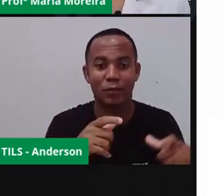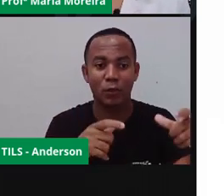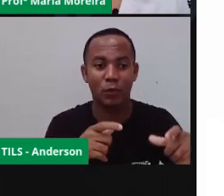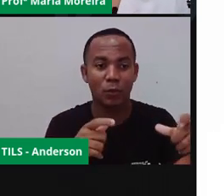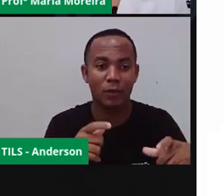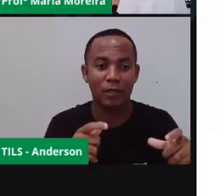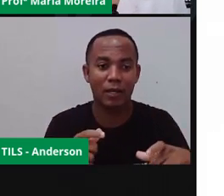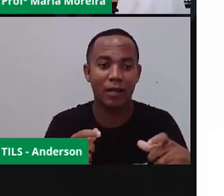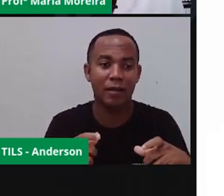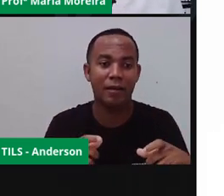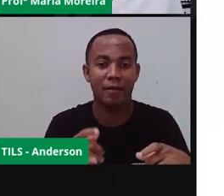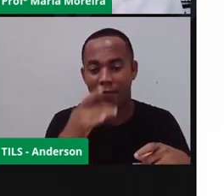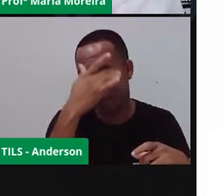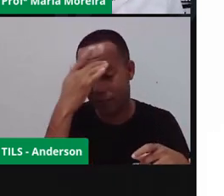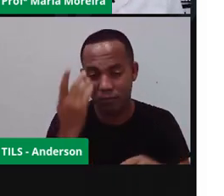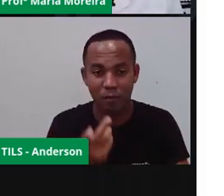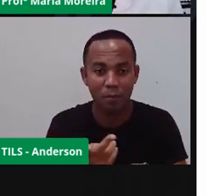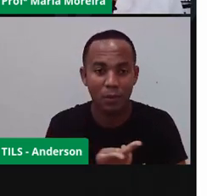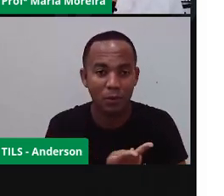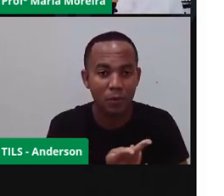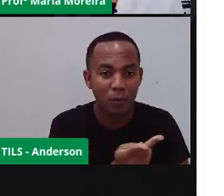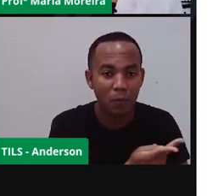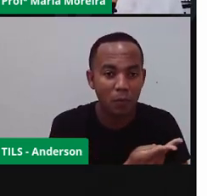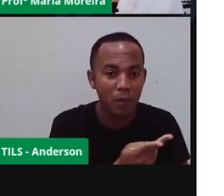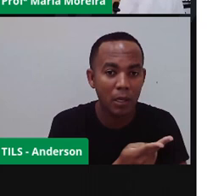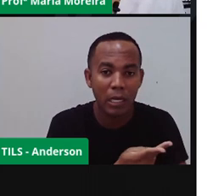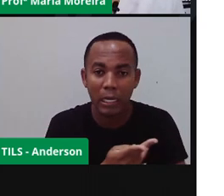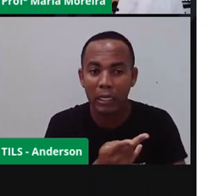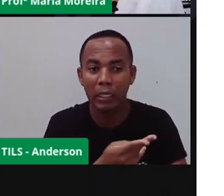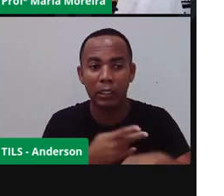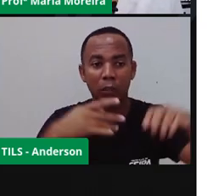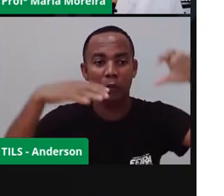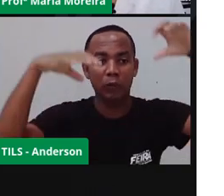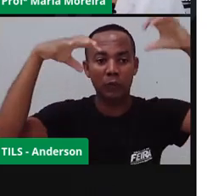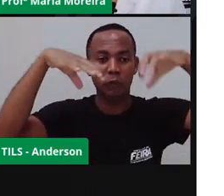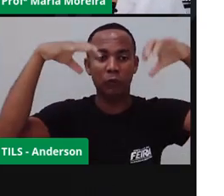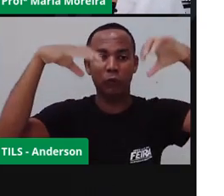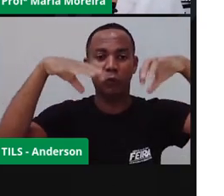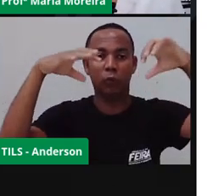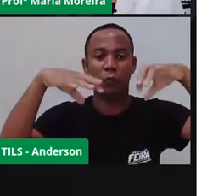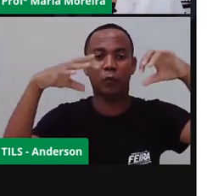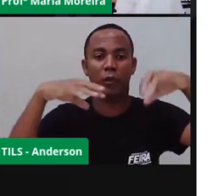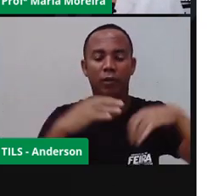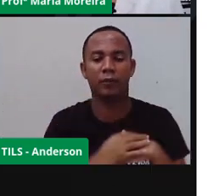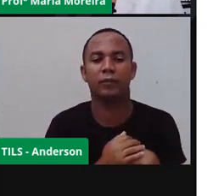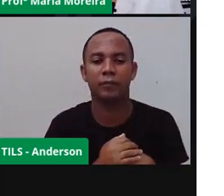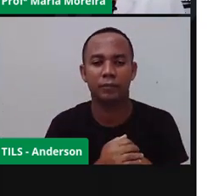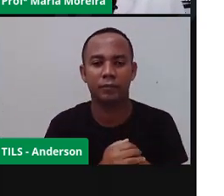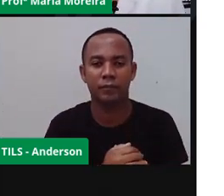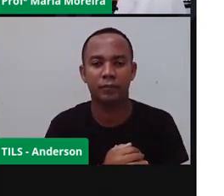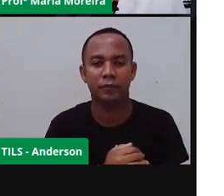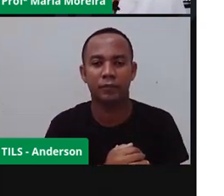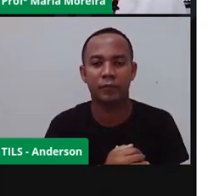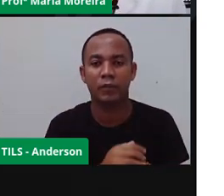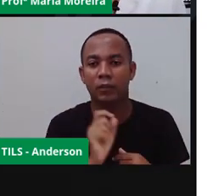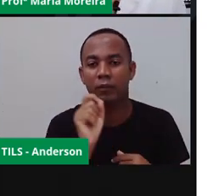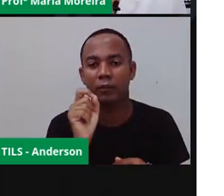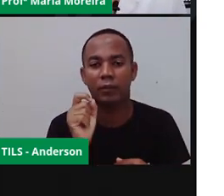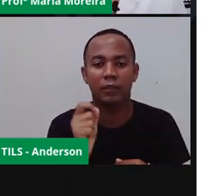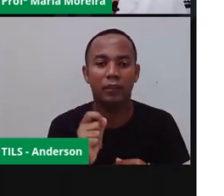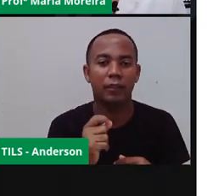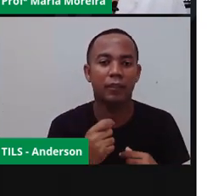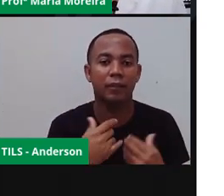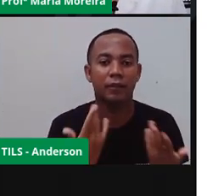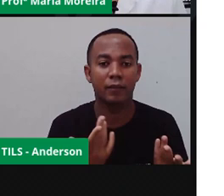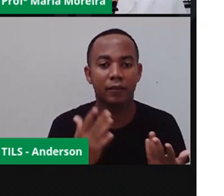pessoas estão querendo o quê? Chuva. Procura-se. Quem encontrar, por favor, levar para essa família. Então, para a